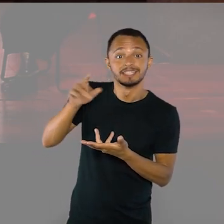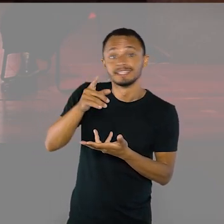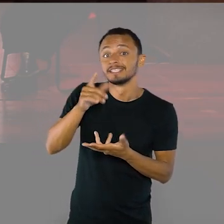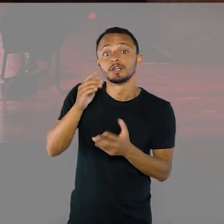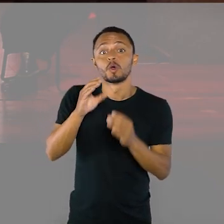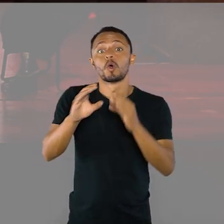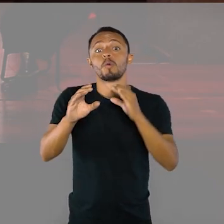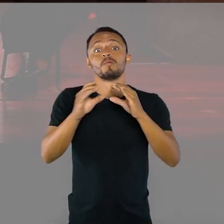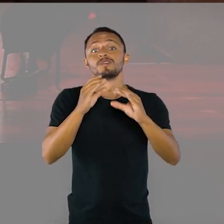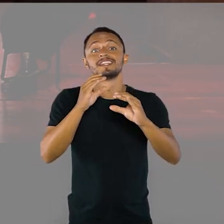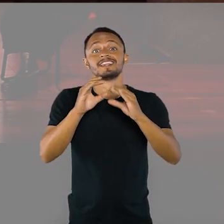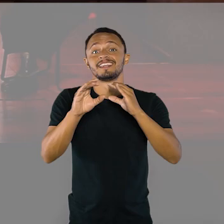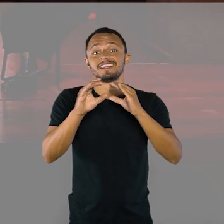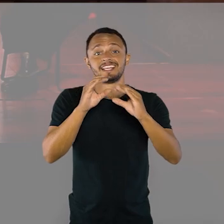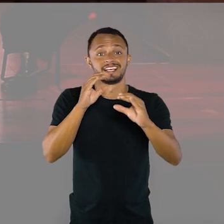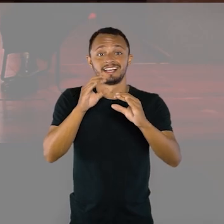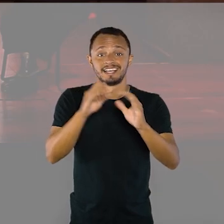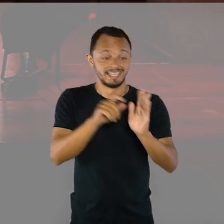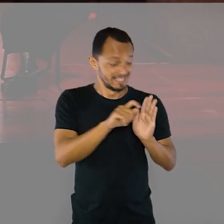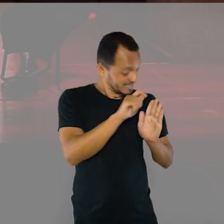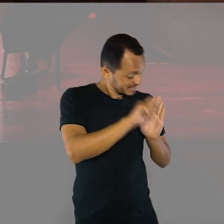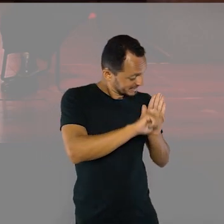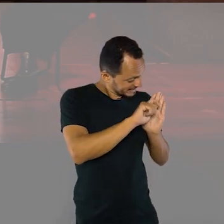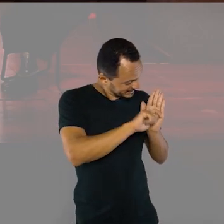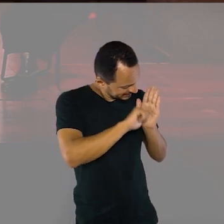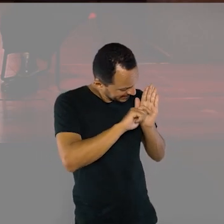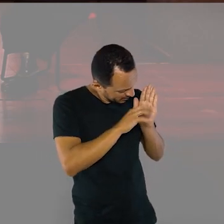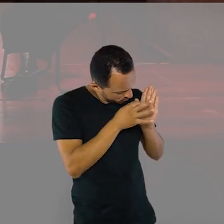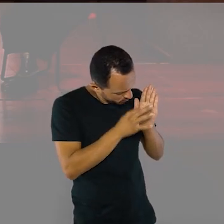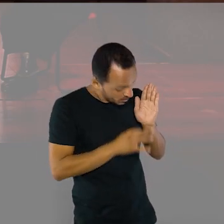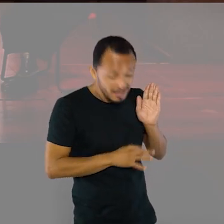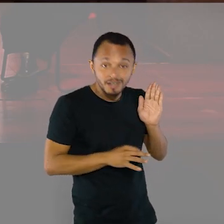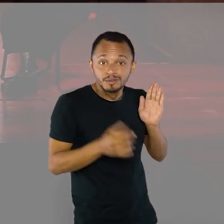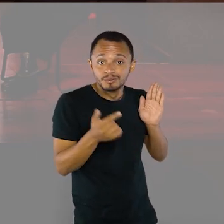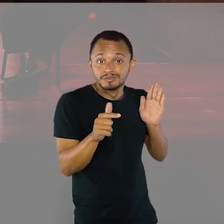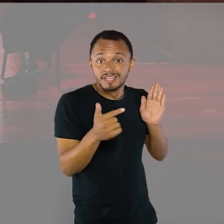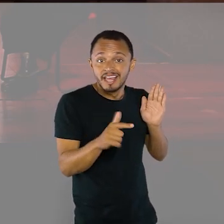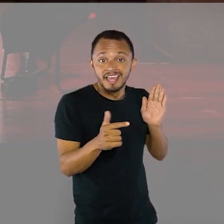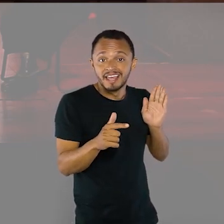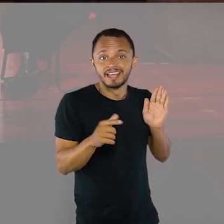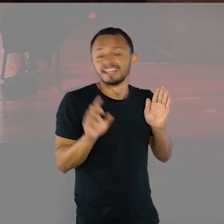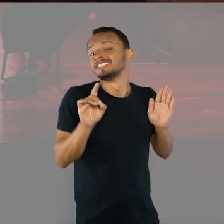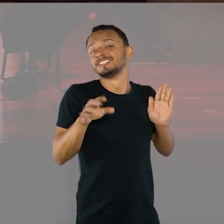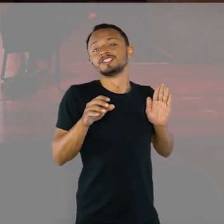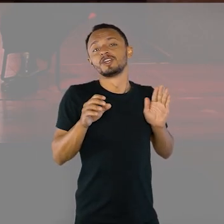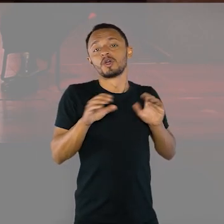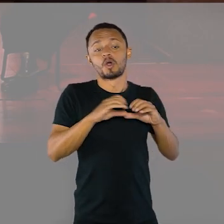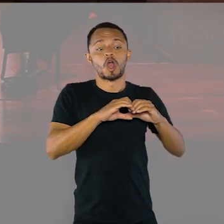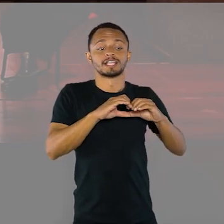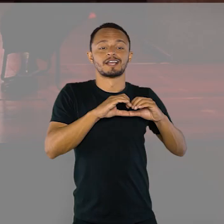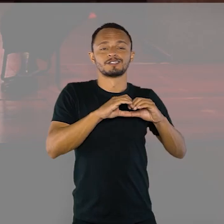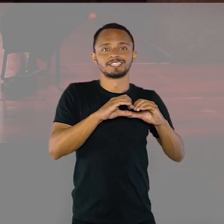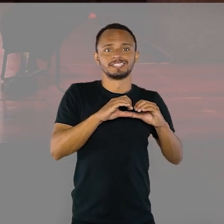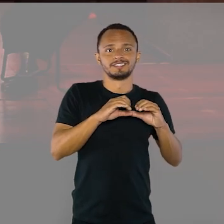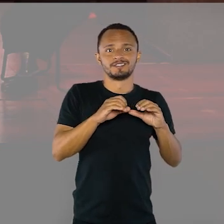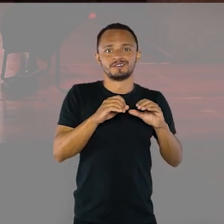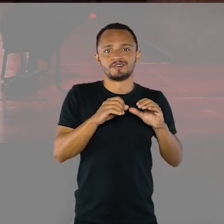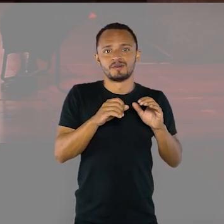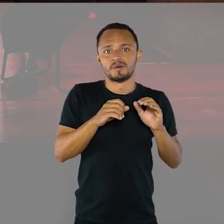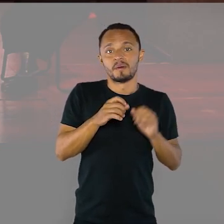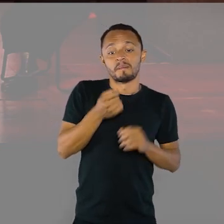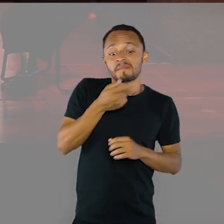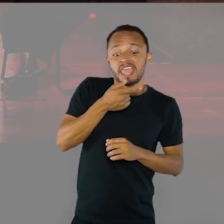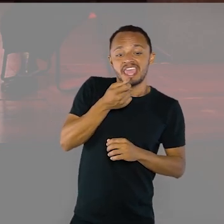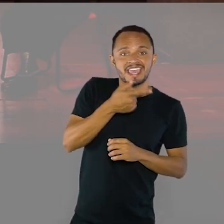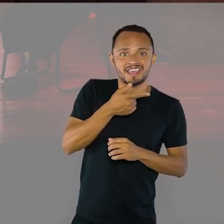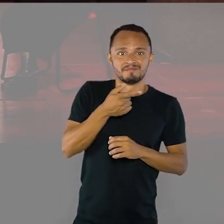comunica por imagens, né? A gente já quase não escreve texto, a gente manda emojis, manda memes para falar com as pessoas, a gente